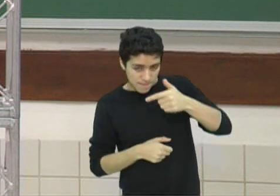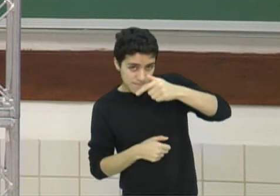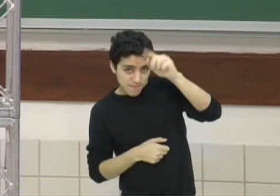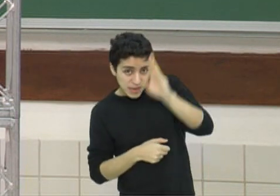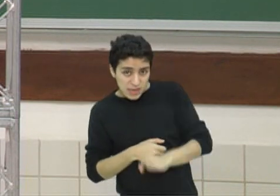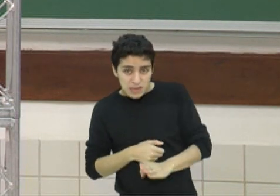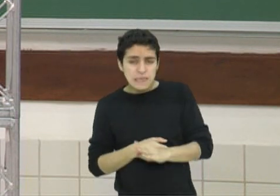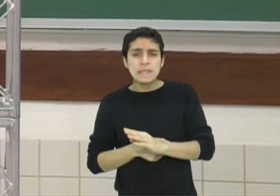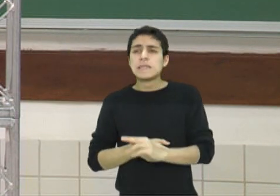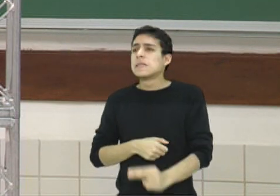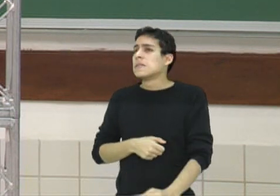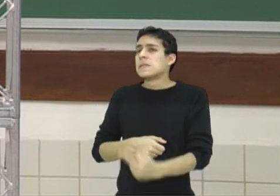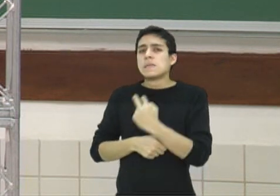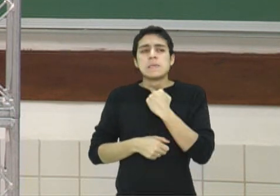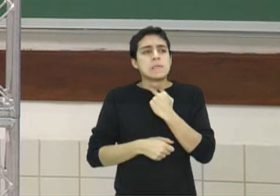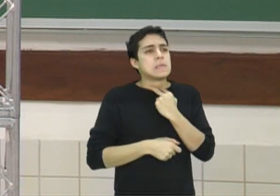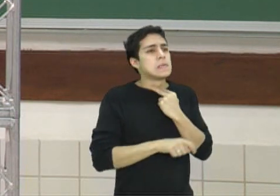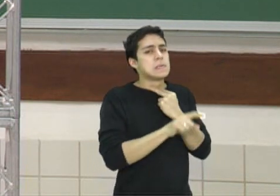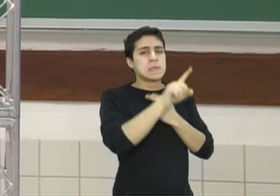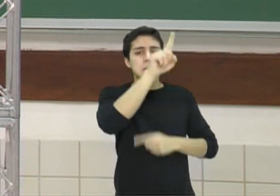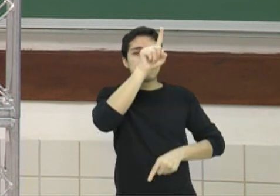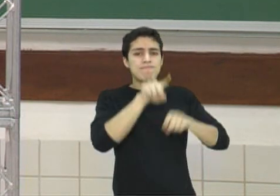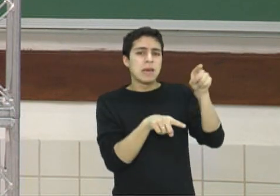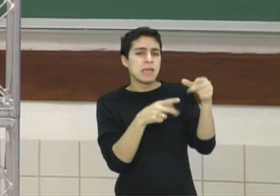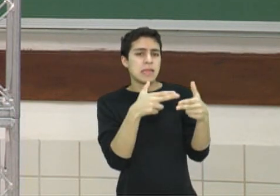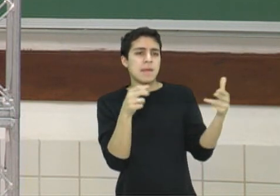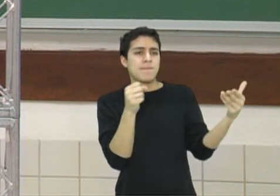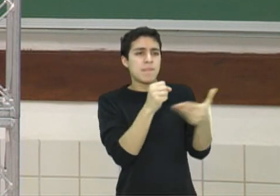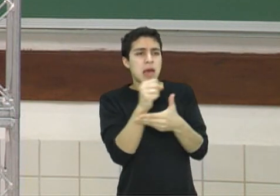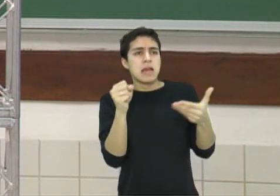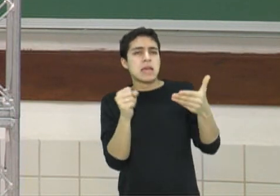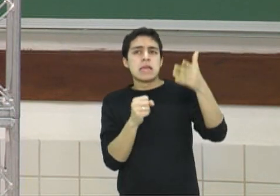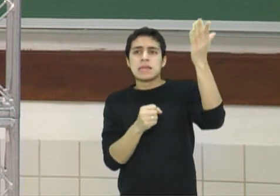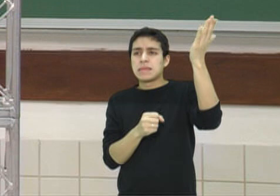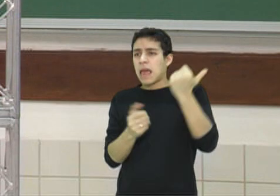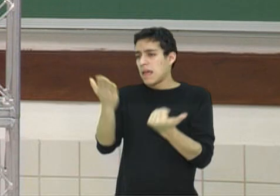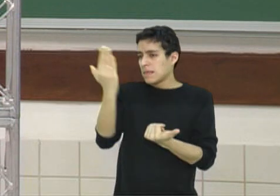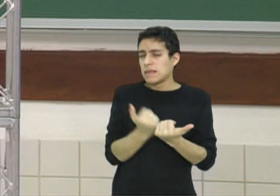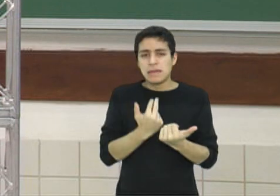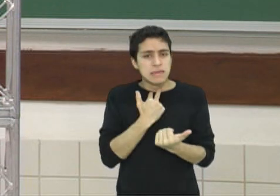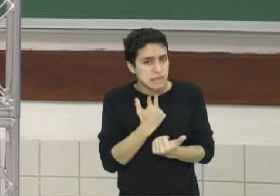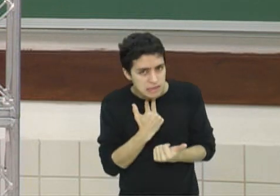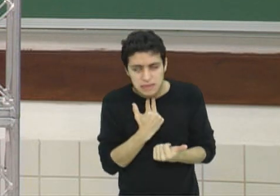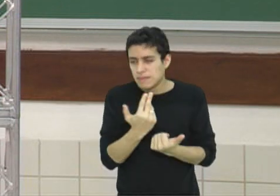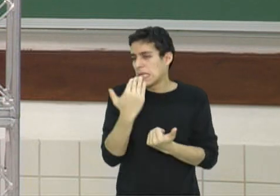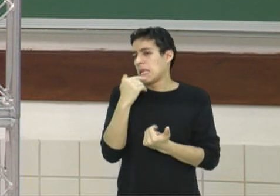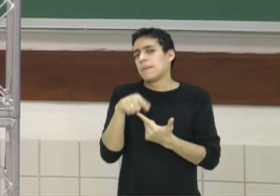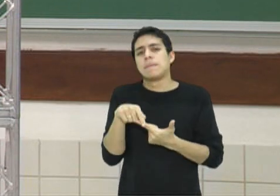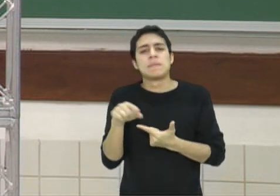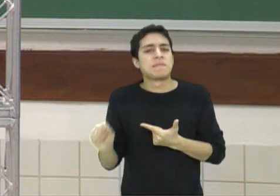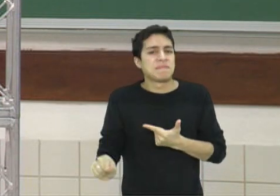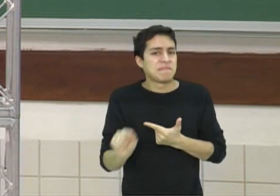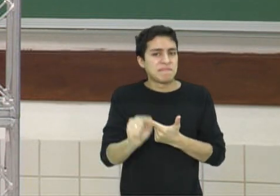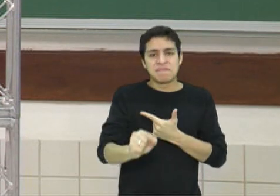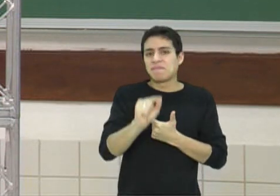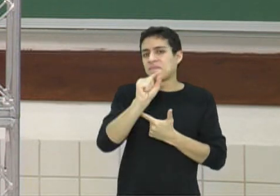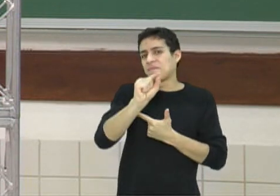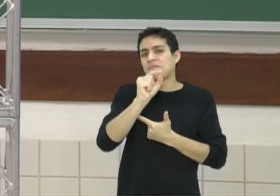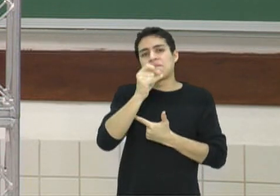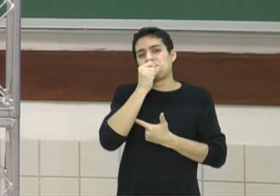trazer vários materiais básicos para a cultura brasileira. Materiais como alimento, materiais